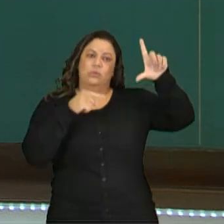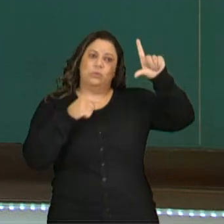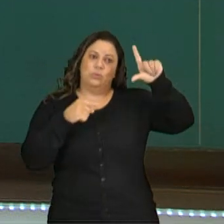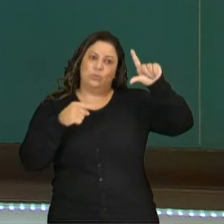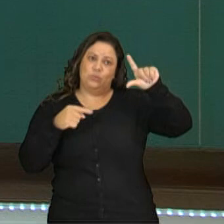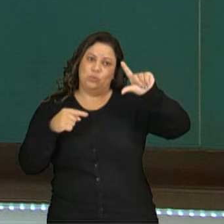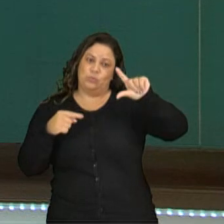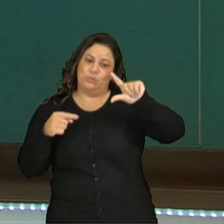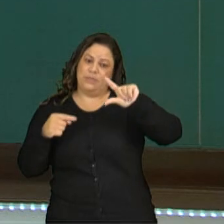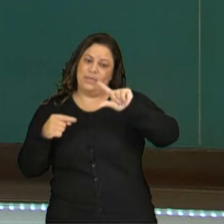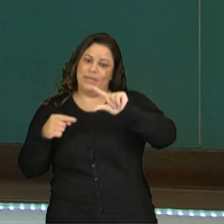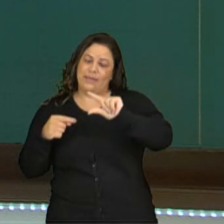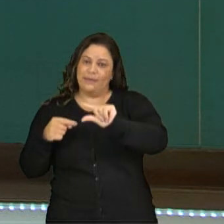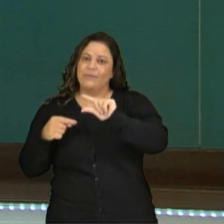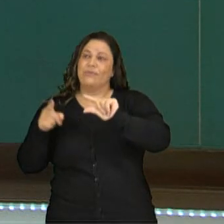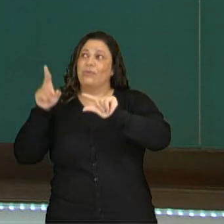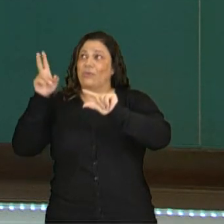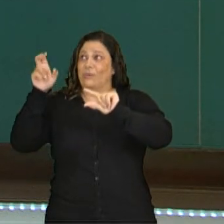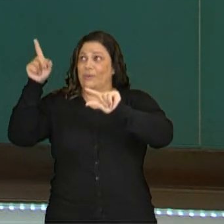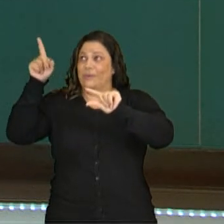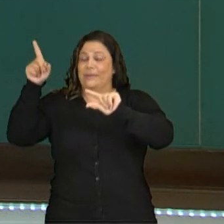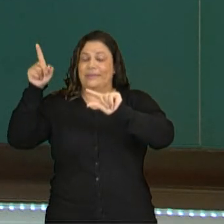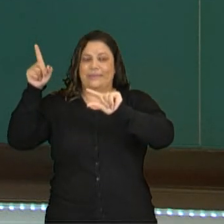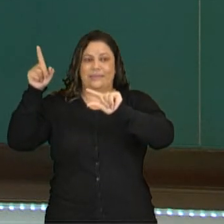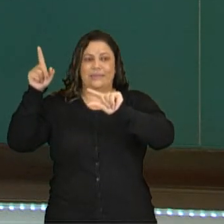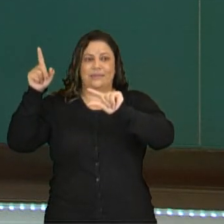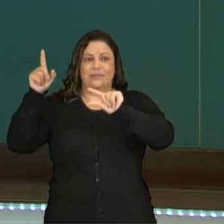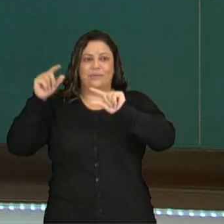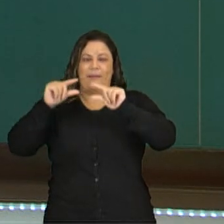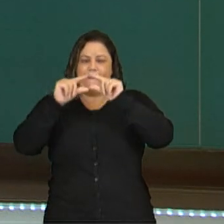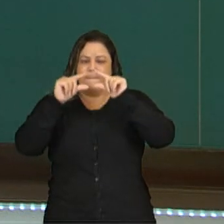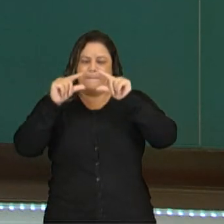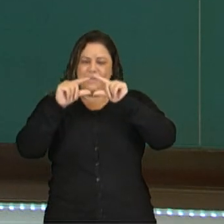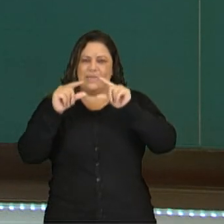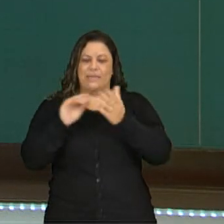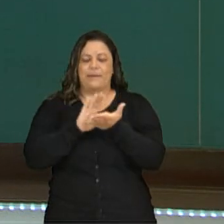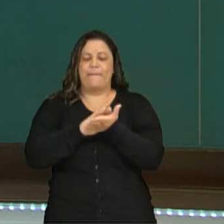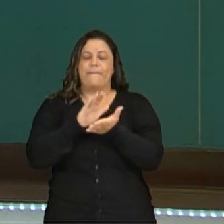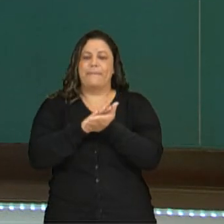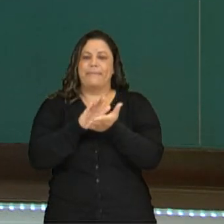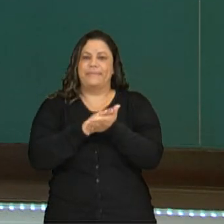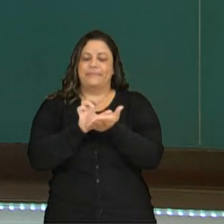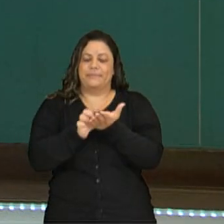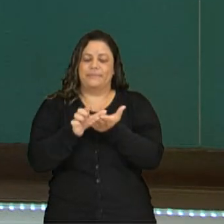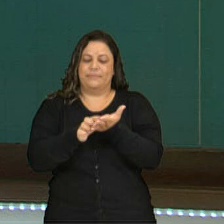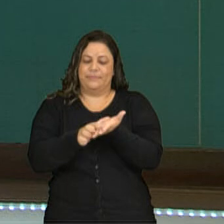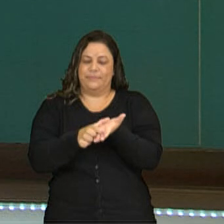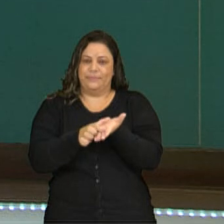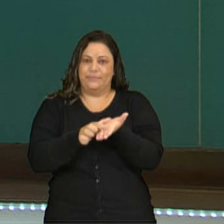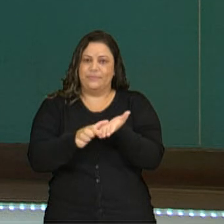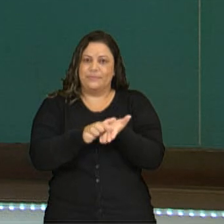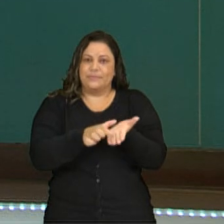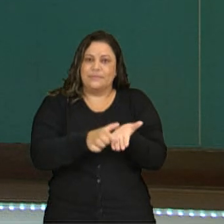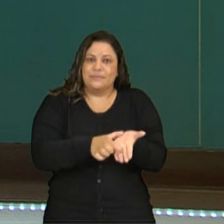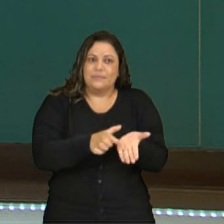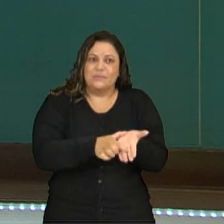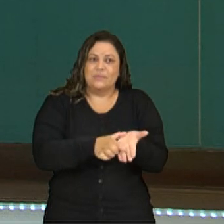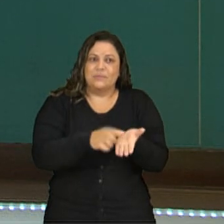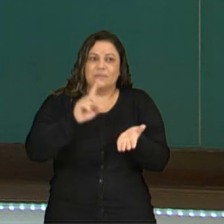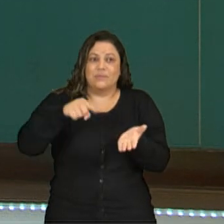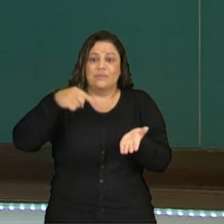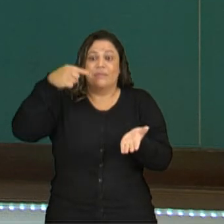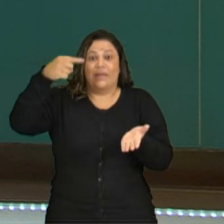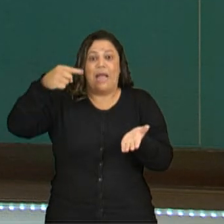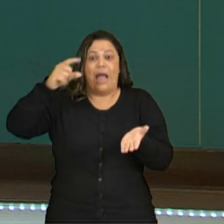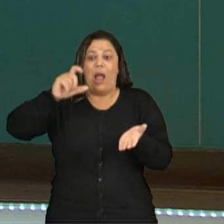grande, diminuímos, esses celulares aqui, os pequenininhos, eles cabiam na palma da mão, e depois com o